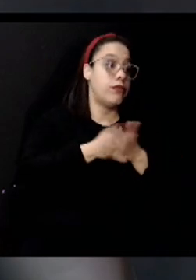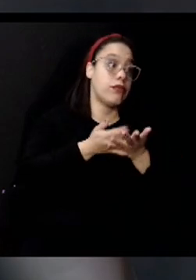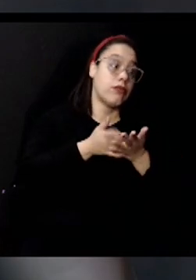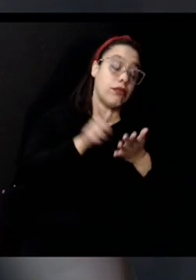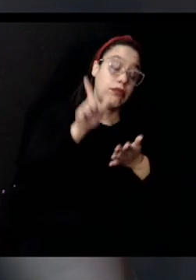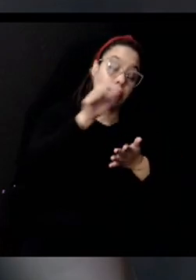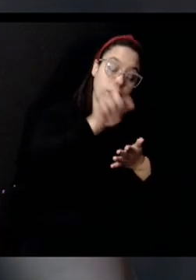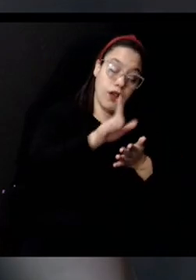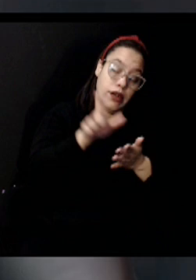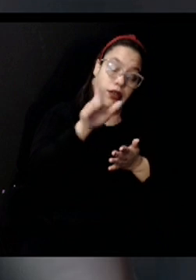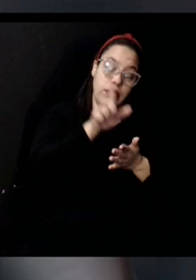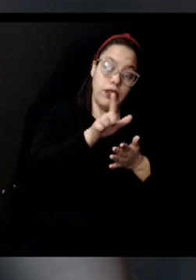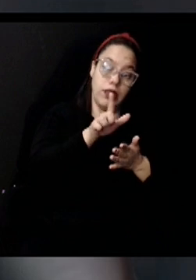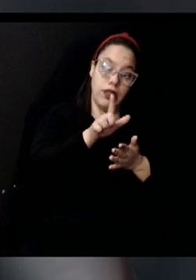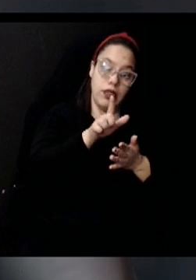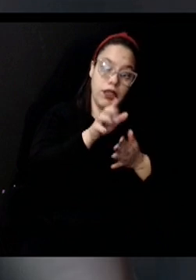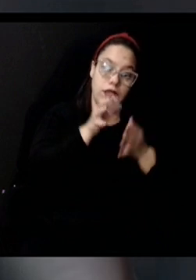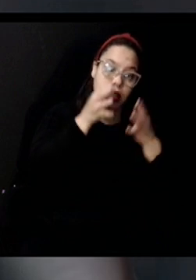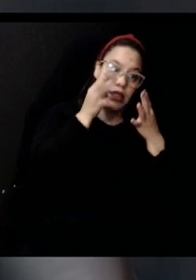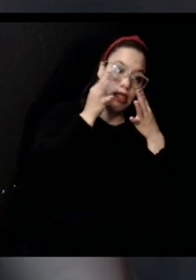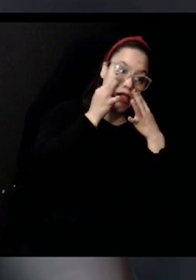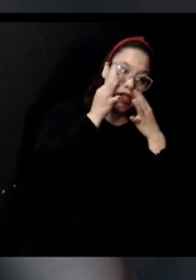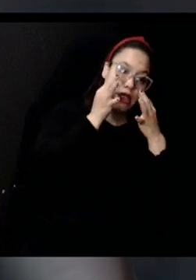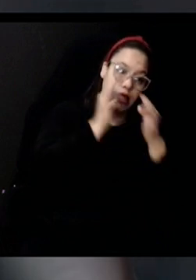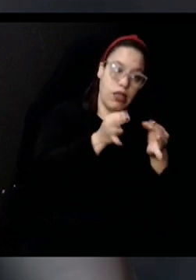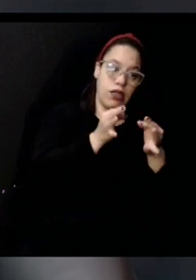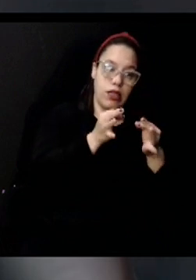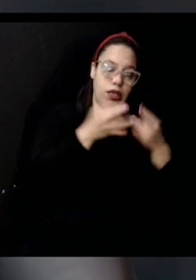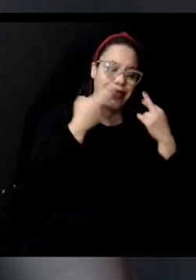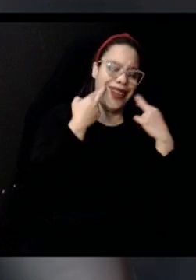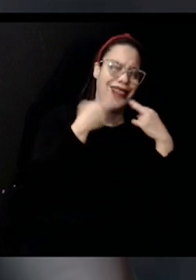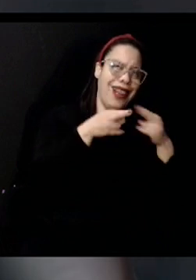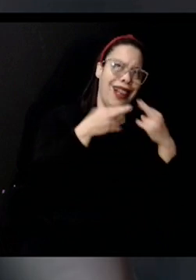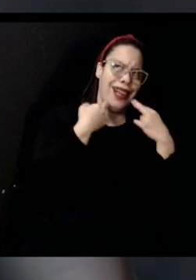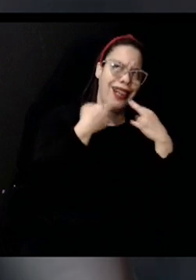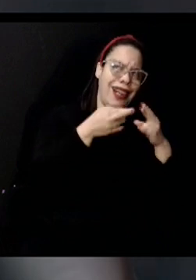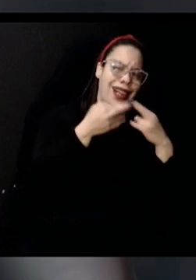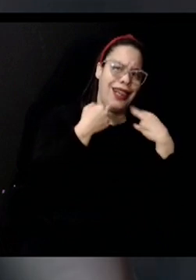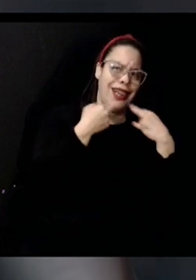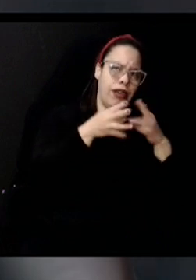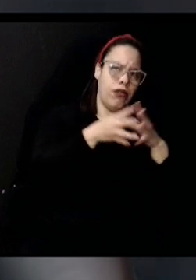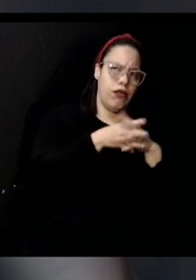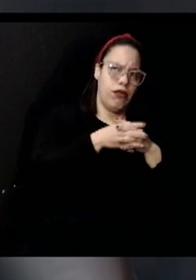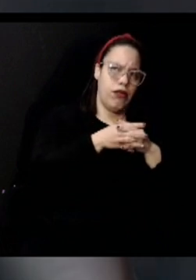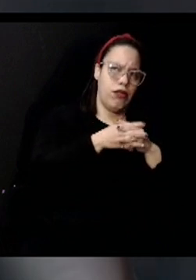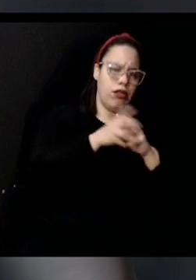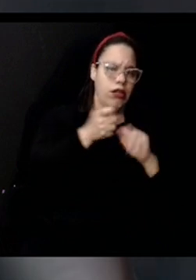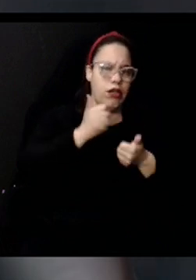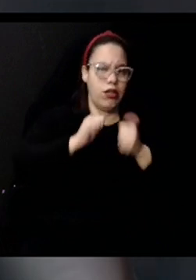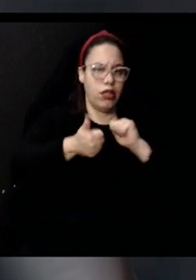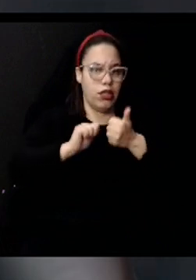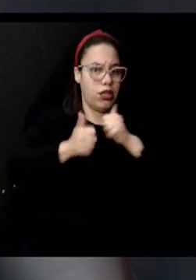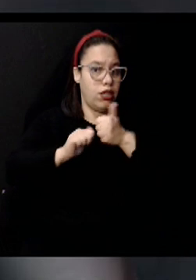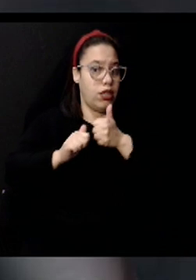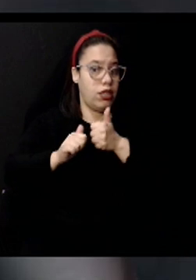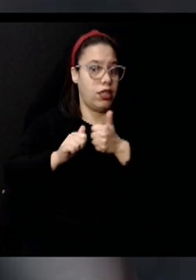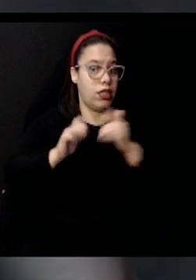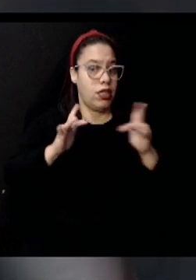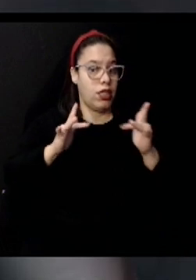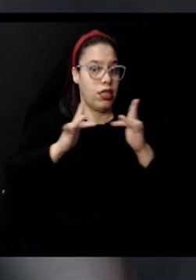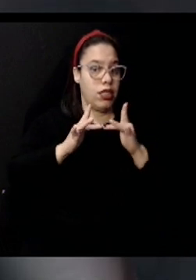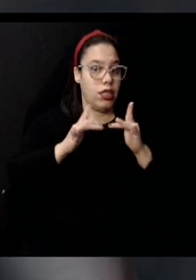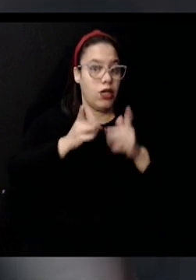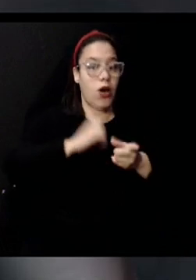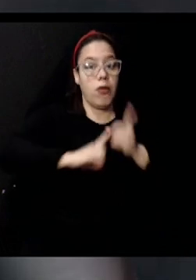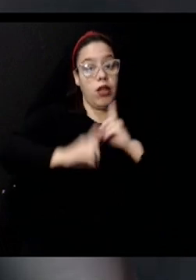prestar atenção, porque às vezes quando a pessoa reclama muito, a gente tem que ver, avaliar se não está ligada a uma depressão,